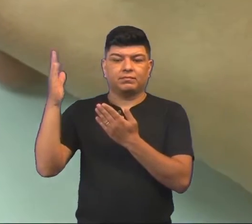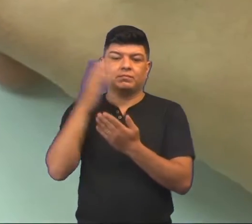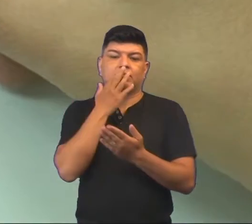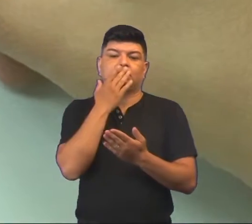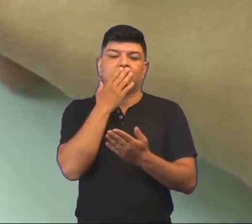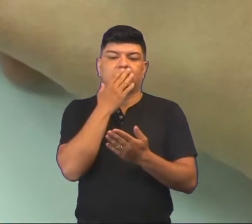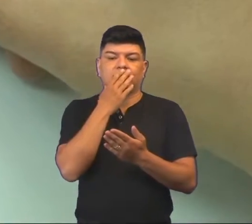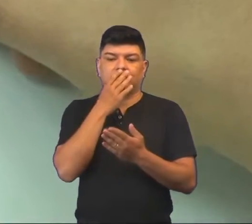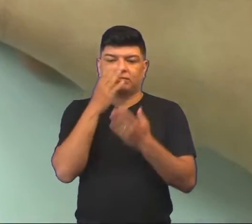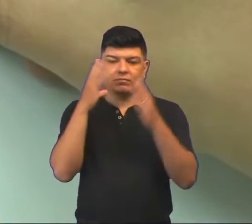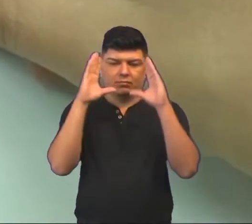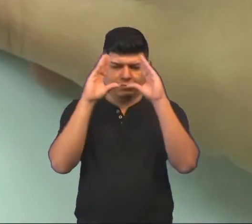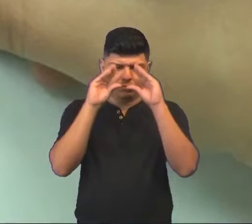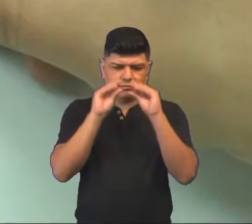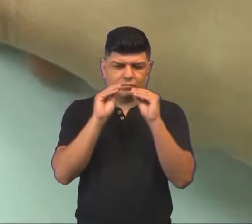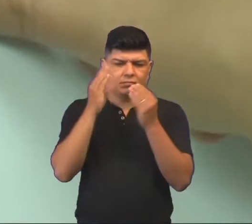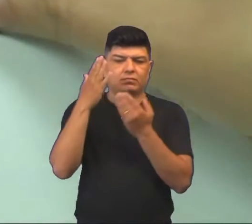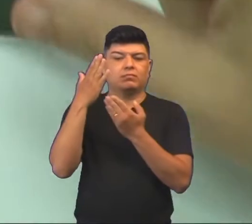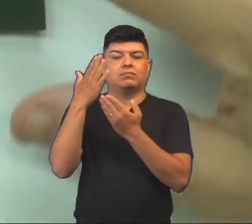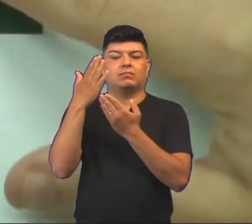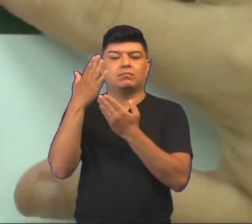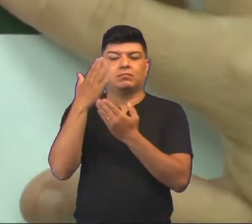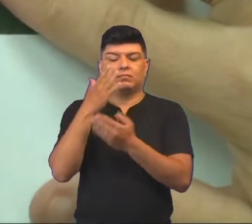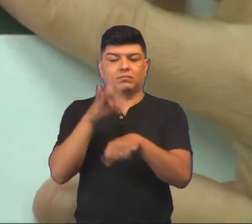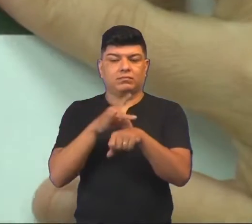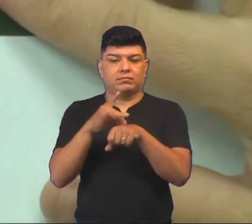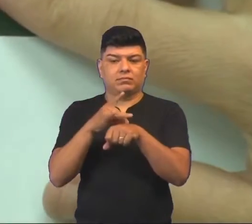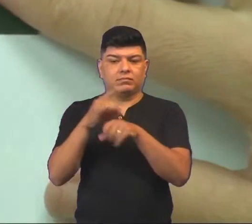mais escura para você ver esse inteiro, porque ele